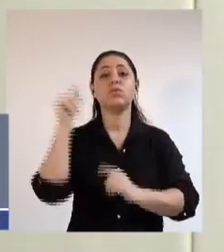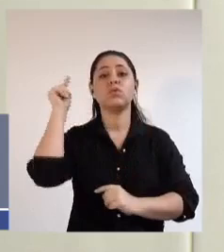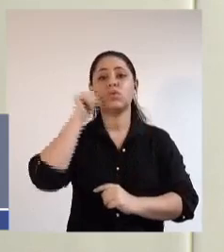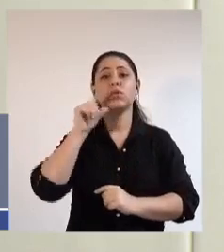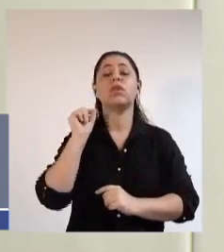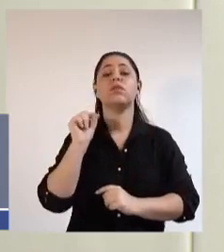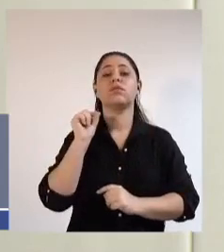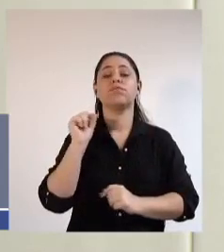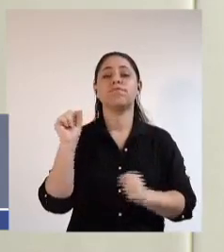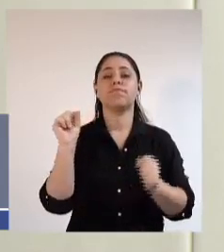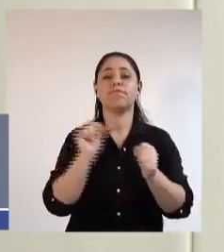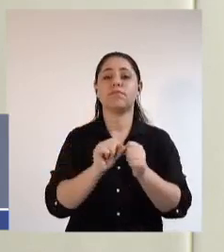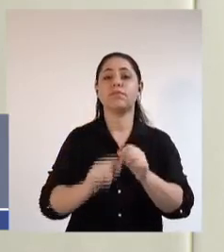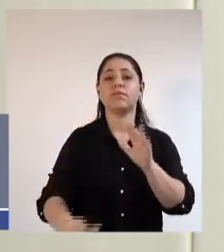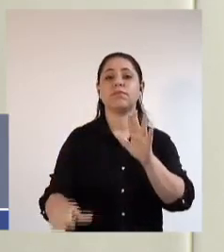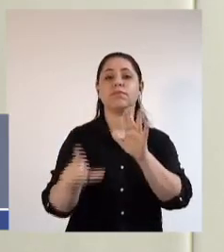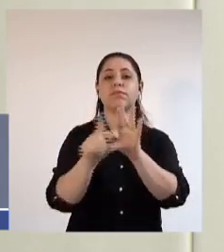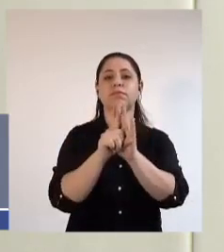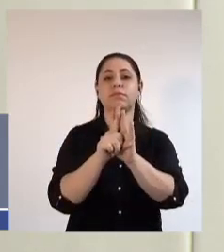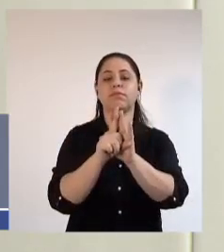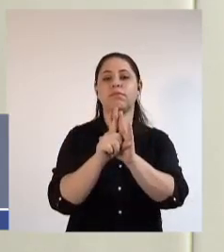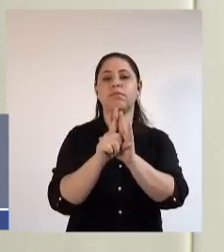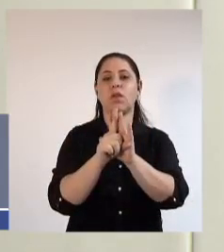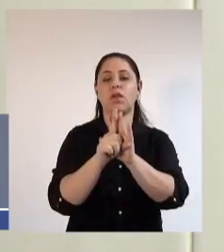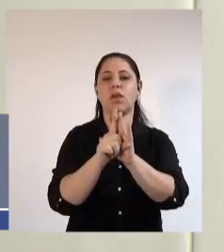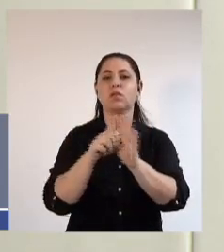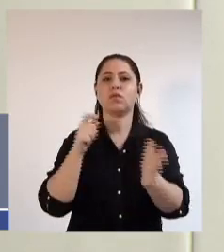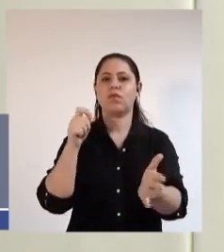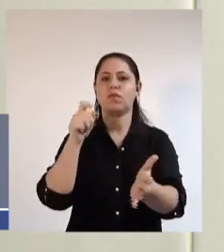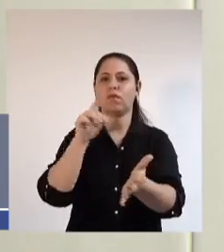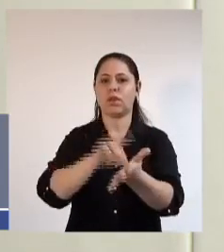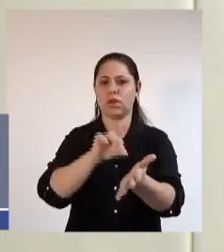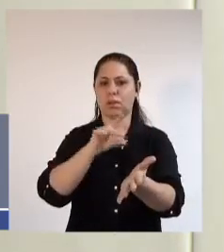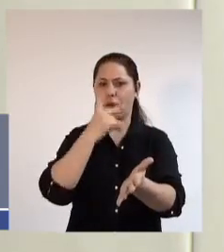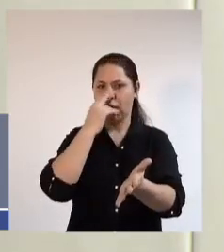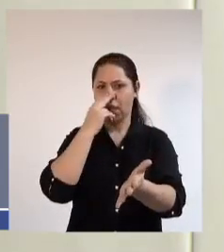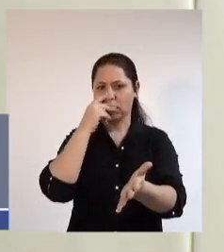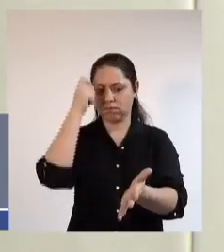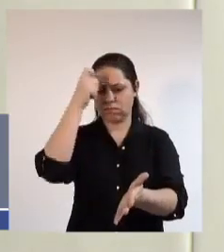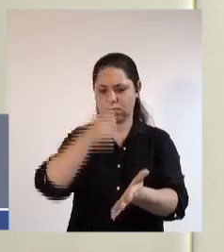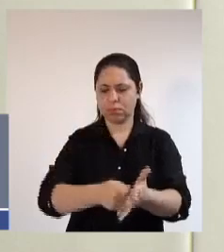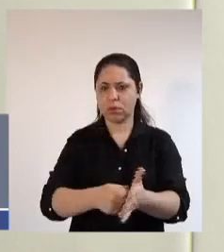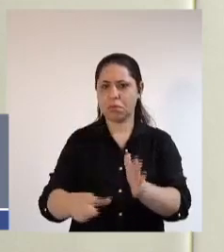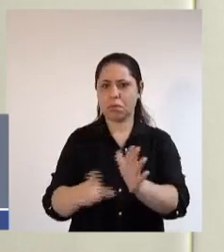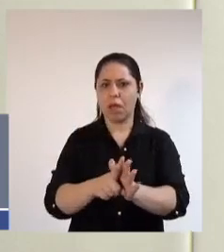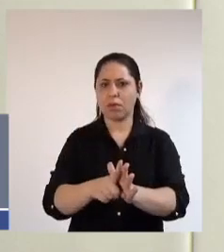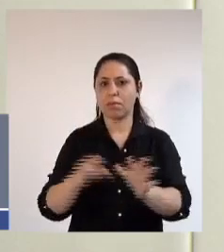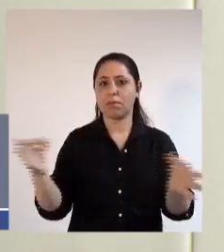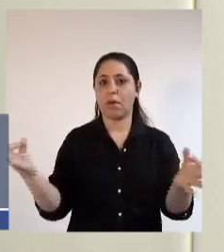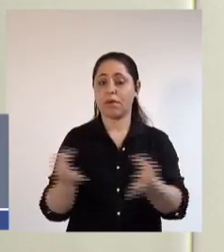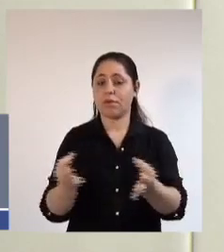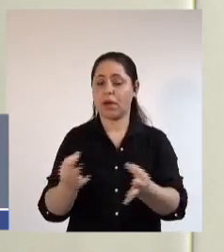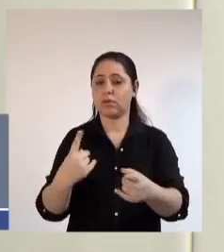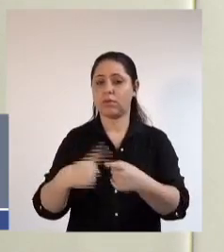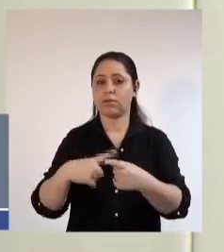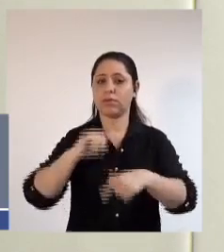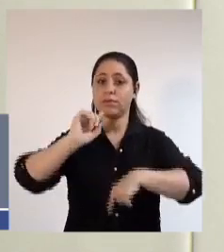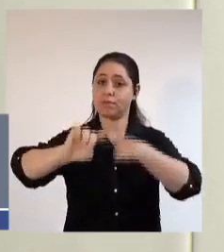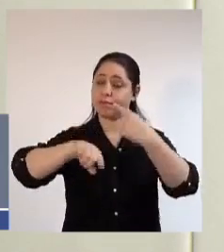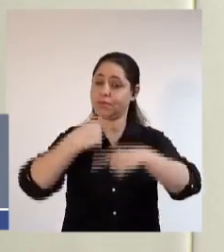fazer leis com demanda real e muito bem discutida porque depois a gente não